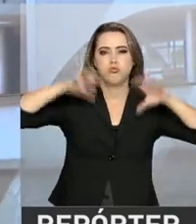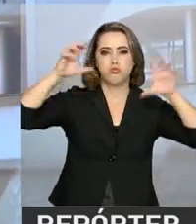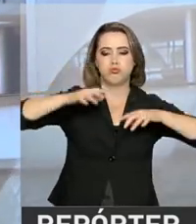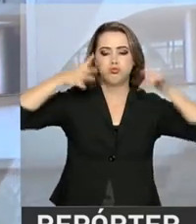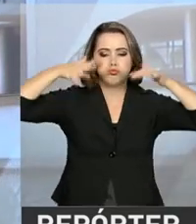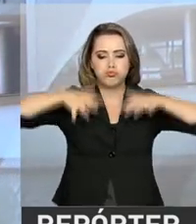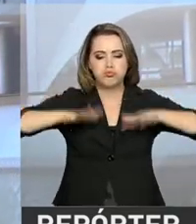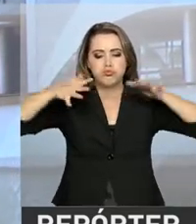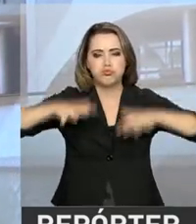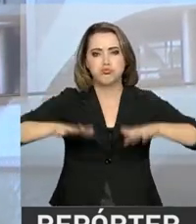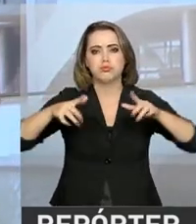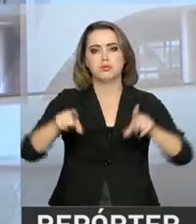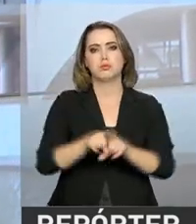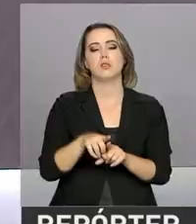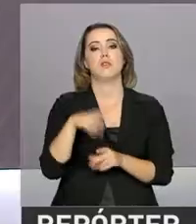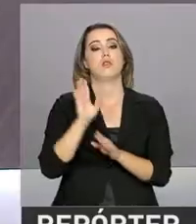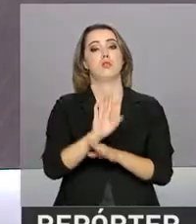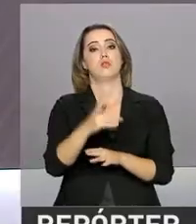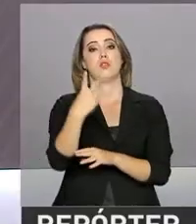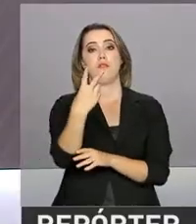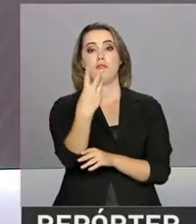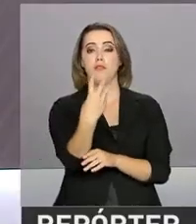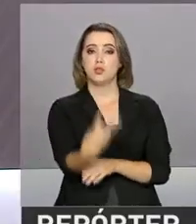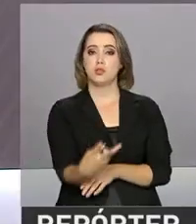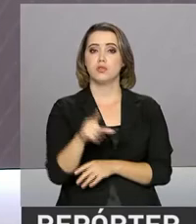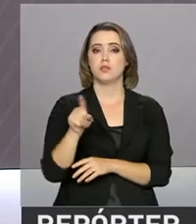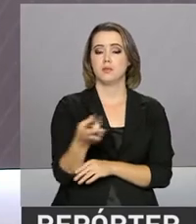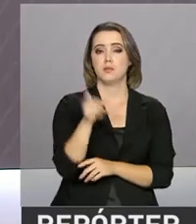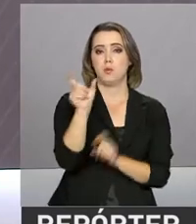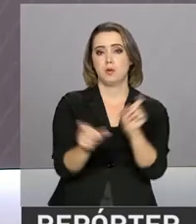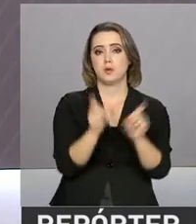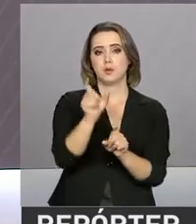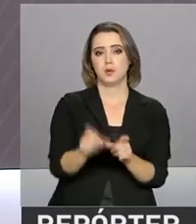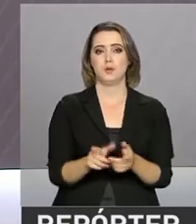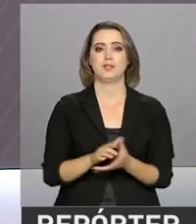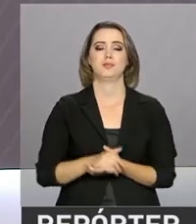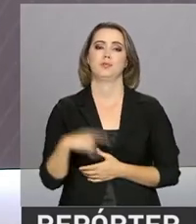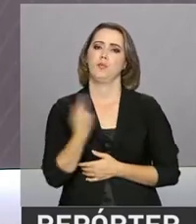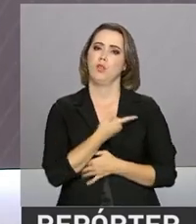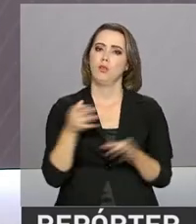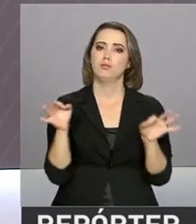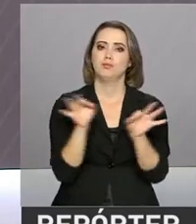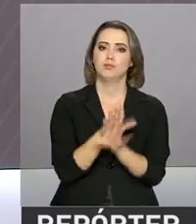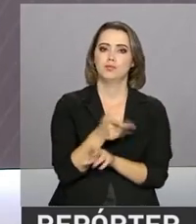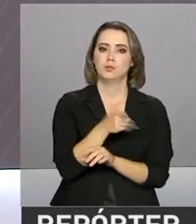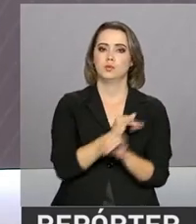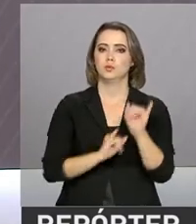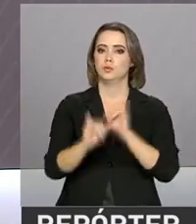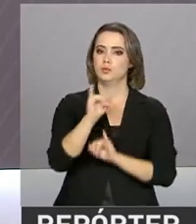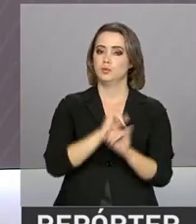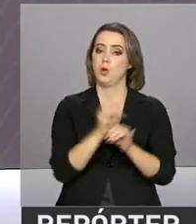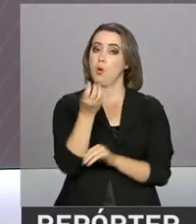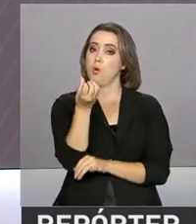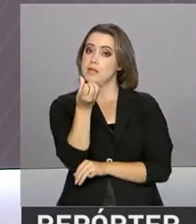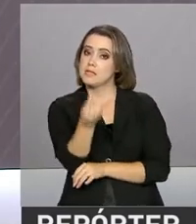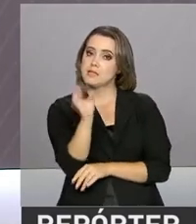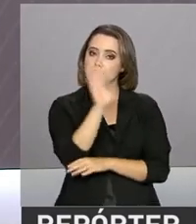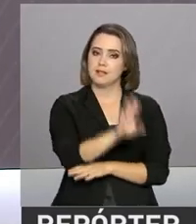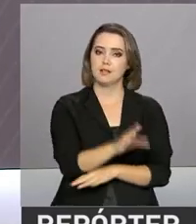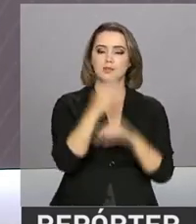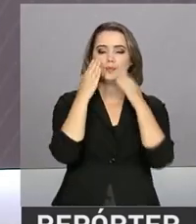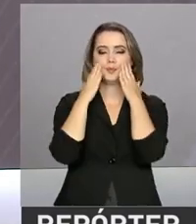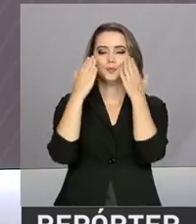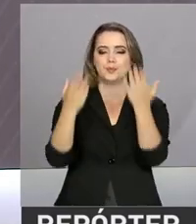23 mil pessoas. Nós ficamos por aqui e podemos voltar a qualquer momento com mais informações ou às 18h